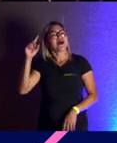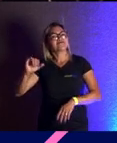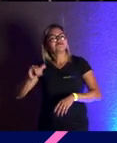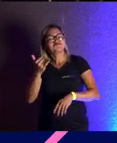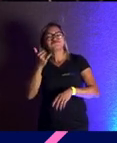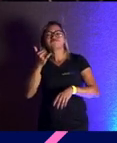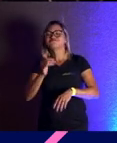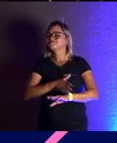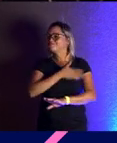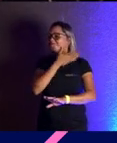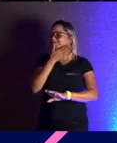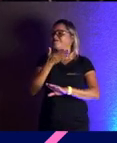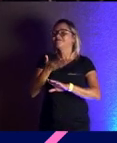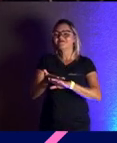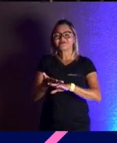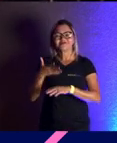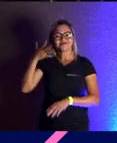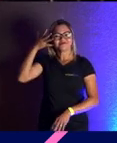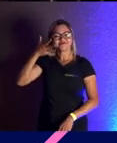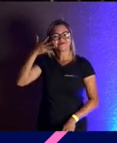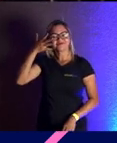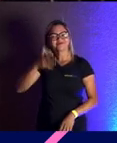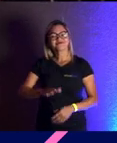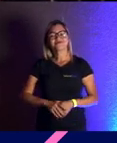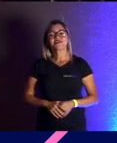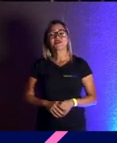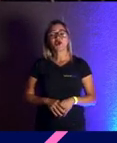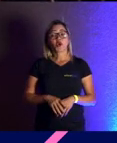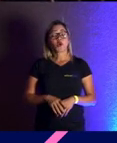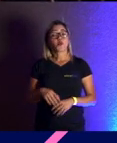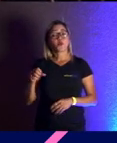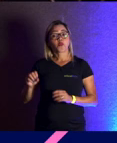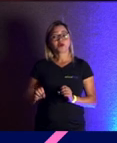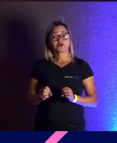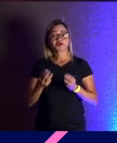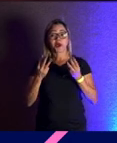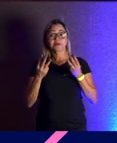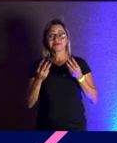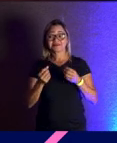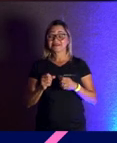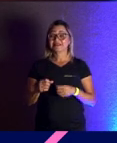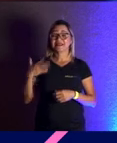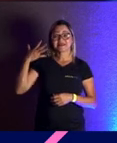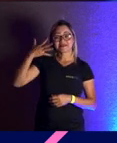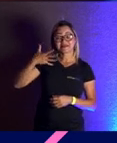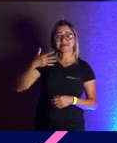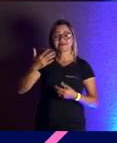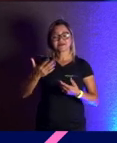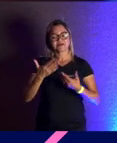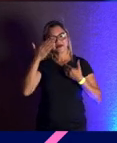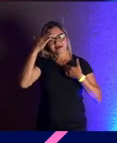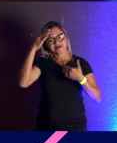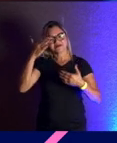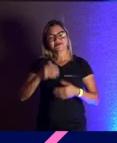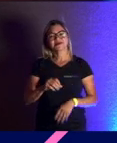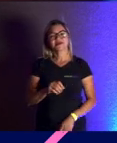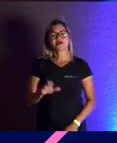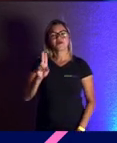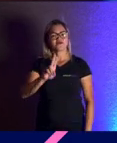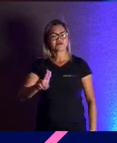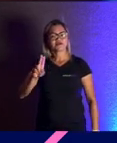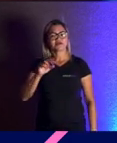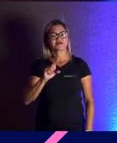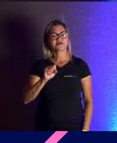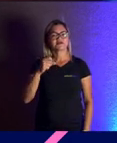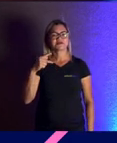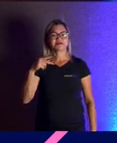aproveitando também as paredes que eu vejo aqui, que eu acho que tem por aí. Então, agora eu estou também a experiência, eu vou caminhar aqui